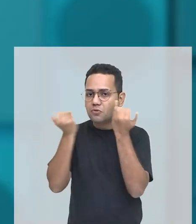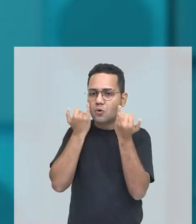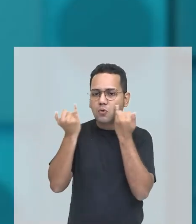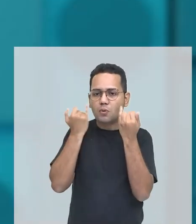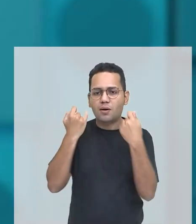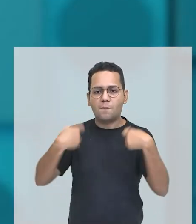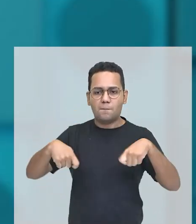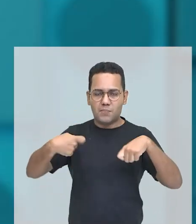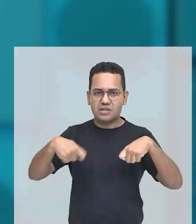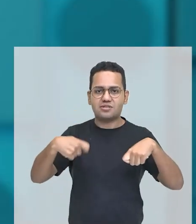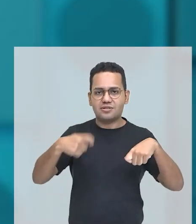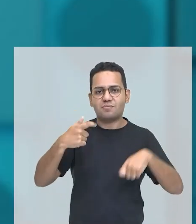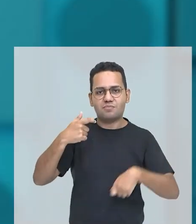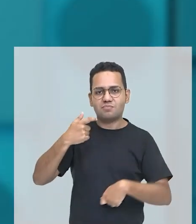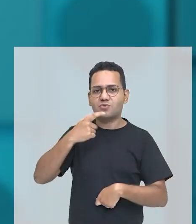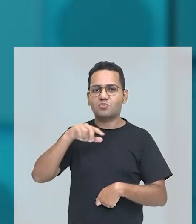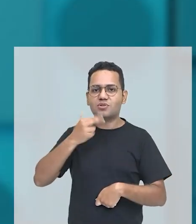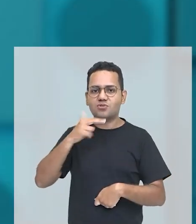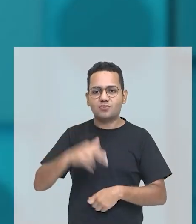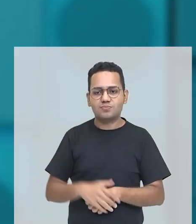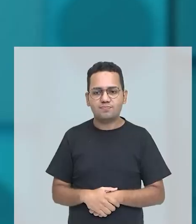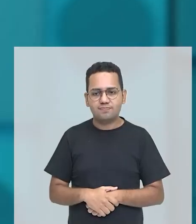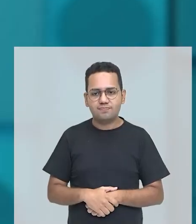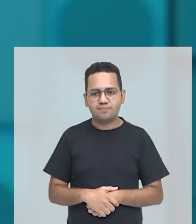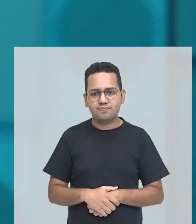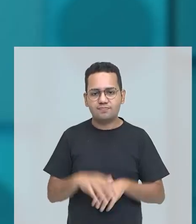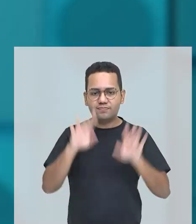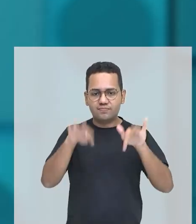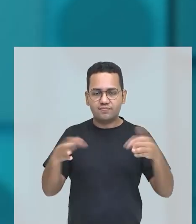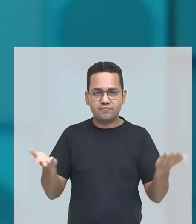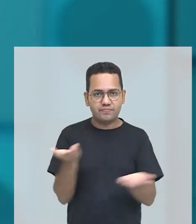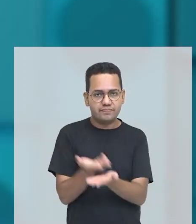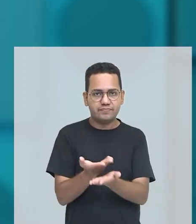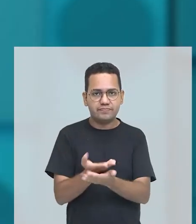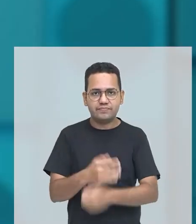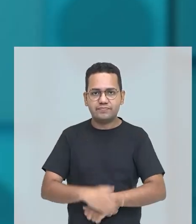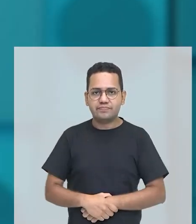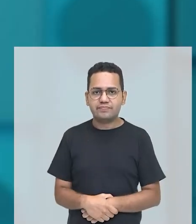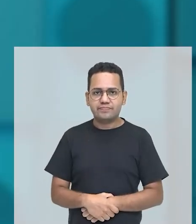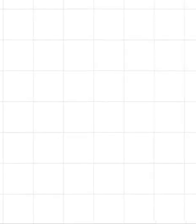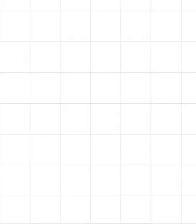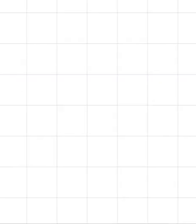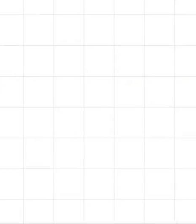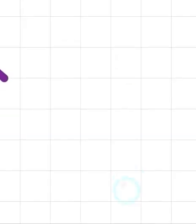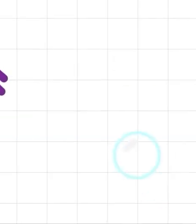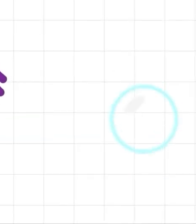gente precisa da língua inglesa. Tá certo, gente? E assim a gente finaliza a nossa aula de hoje.